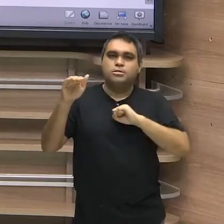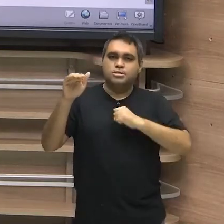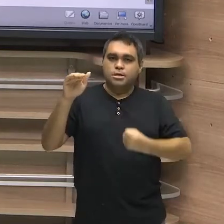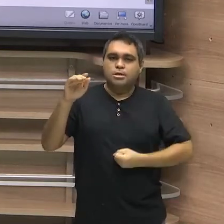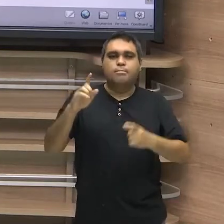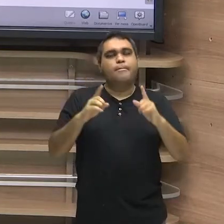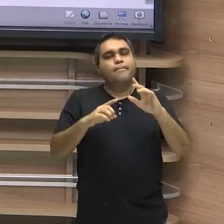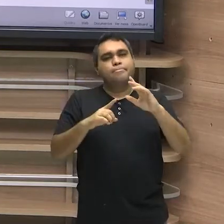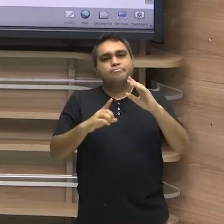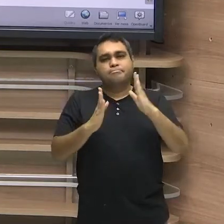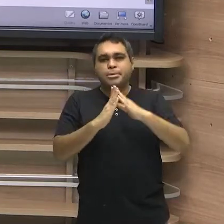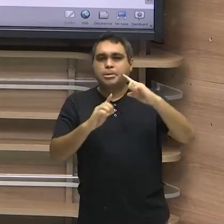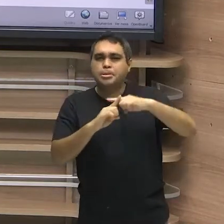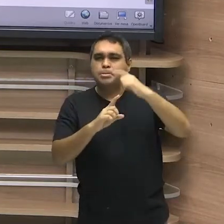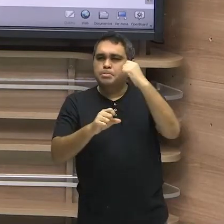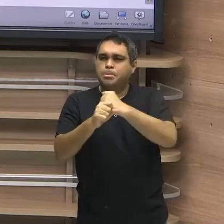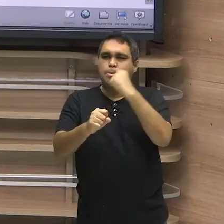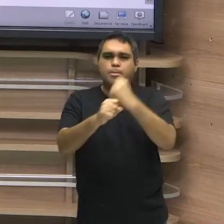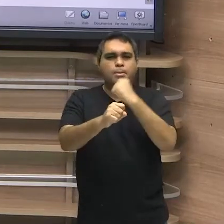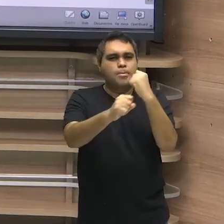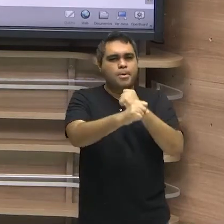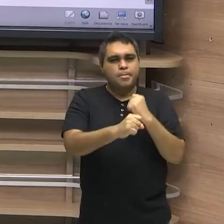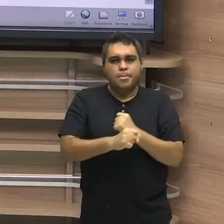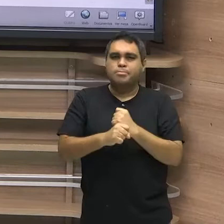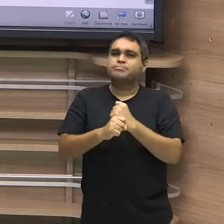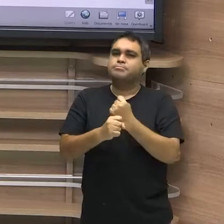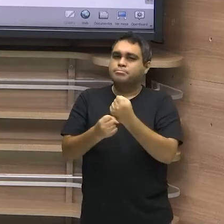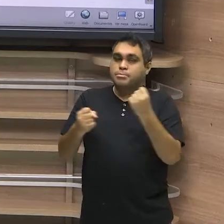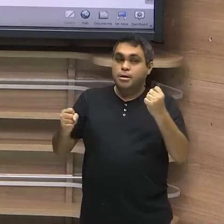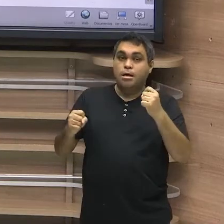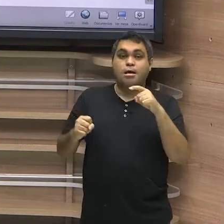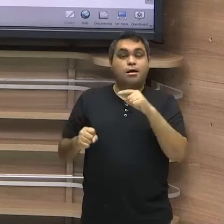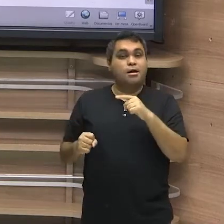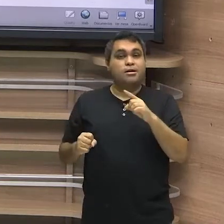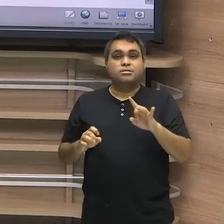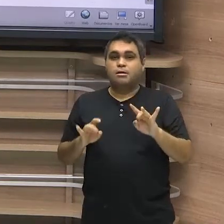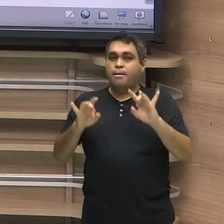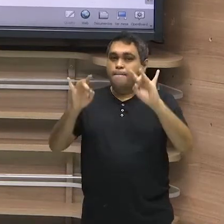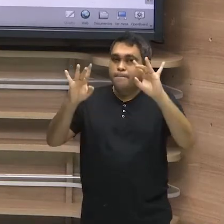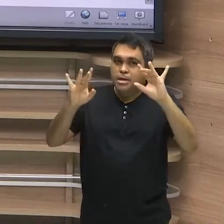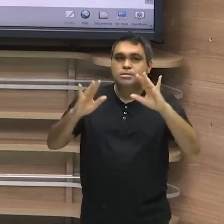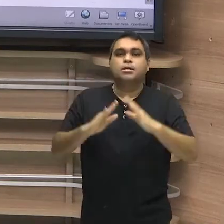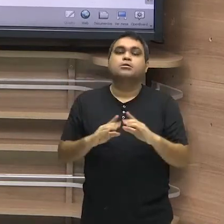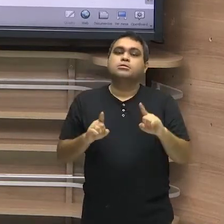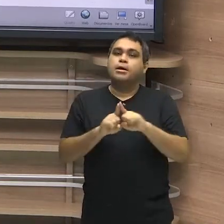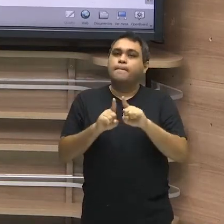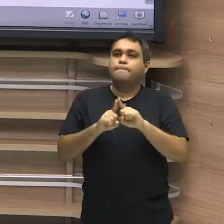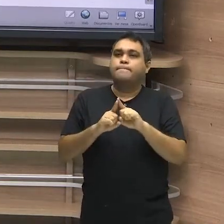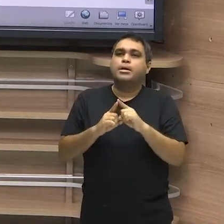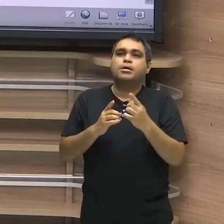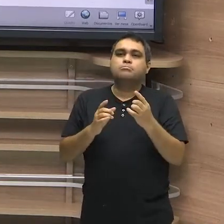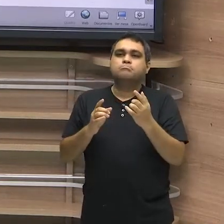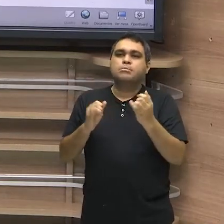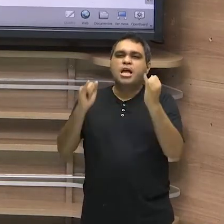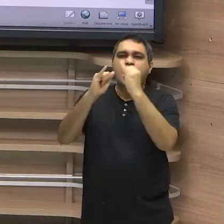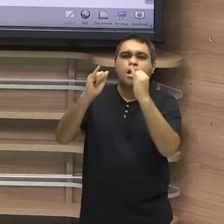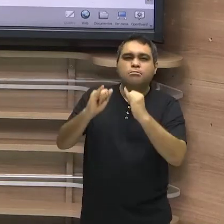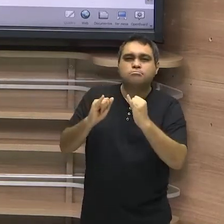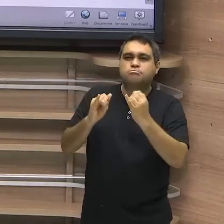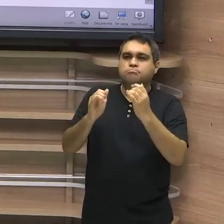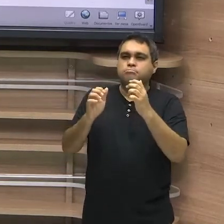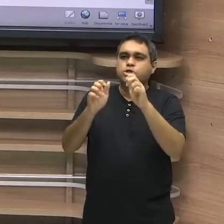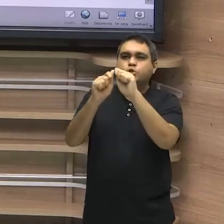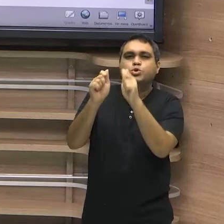eram conhecidos aí como zigurates e tinham inclusive a forma de pirâmides. E como eu falei para vocês, Nabucodonosor,